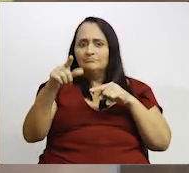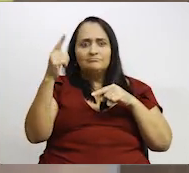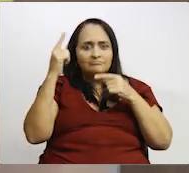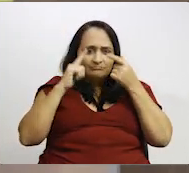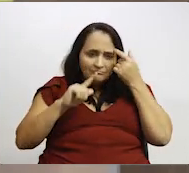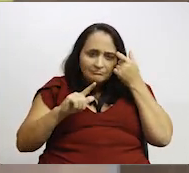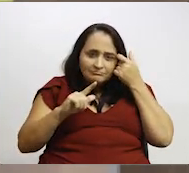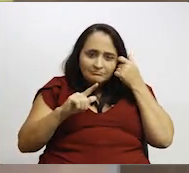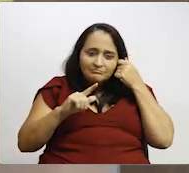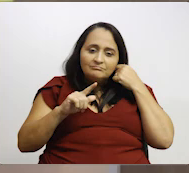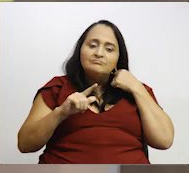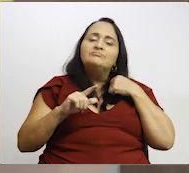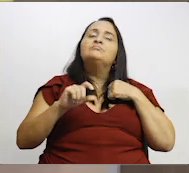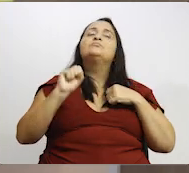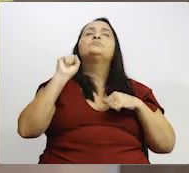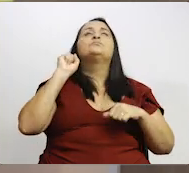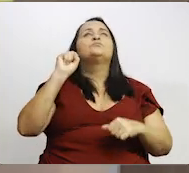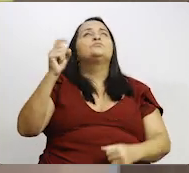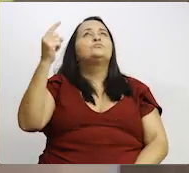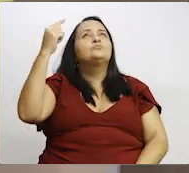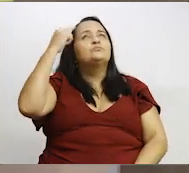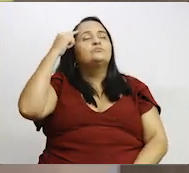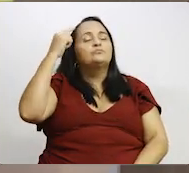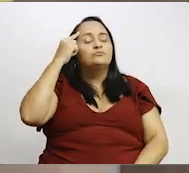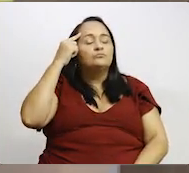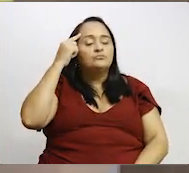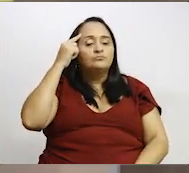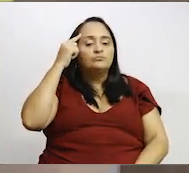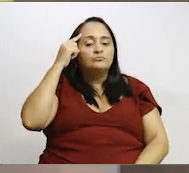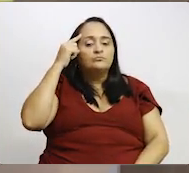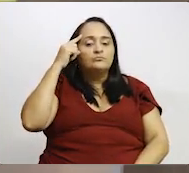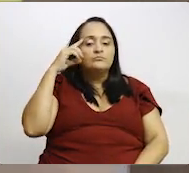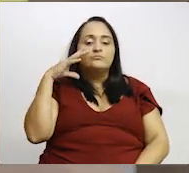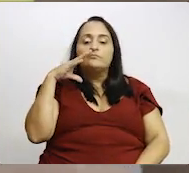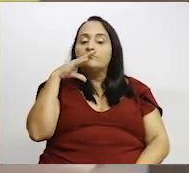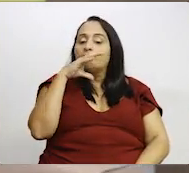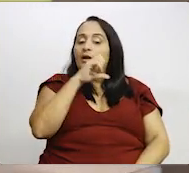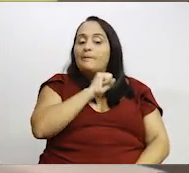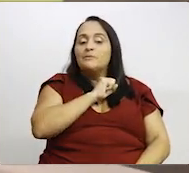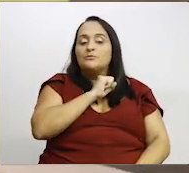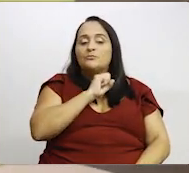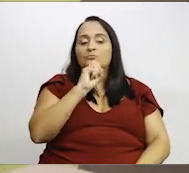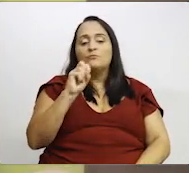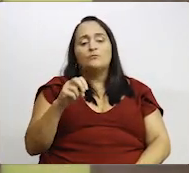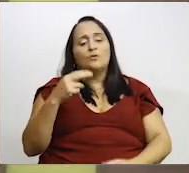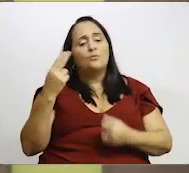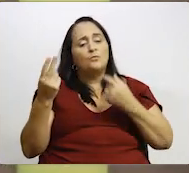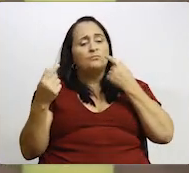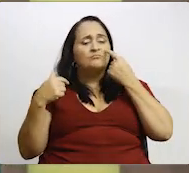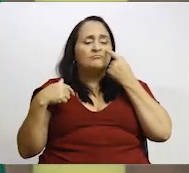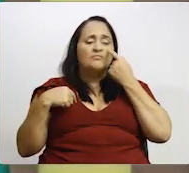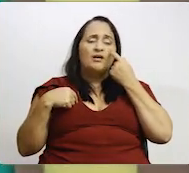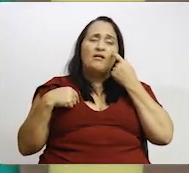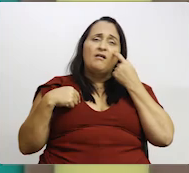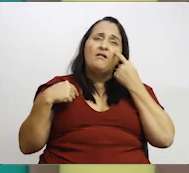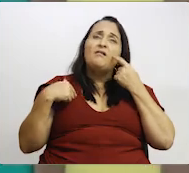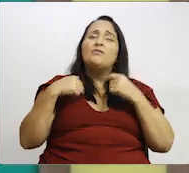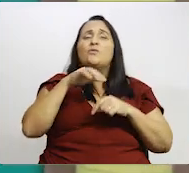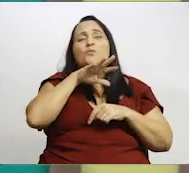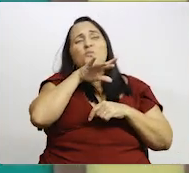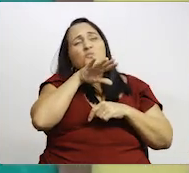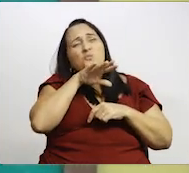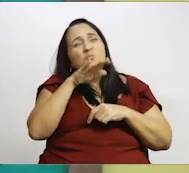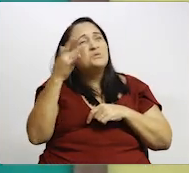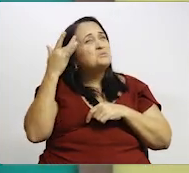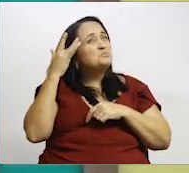Você consegue fazer essa conta? Ah, você pode fazer na cabeça, rapidinho. Ou, eu sou ruim em